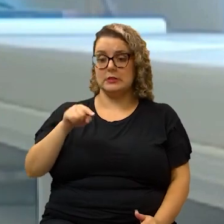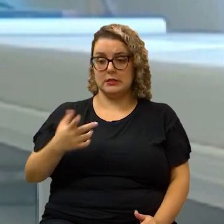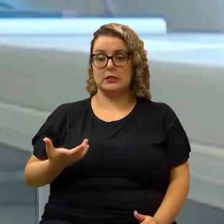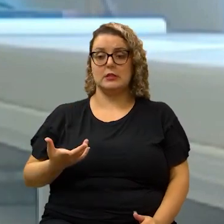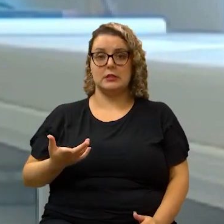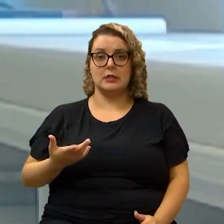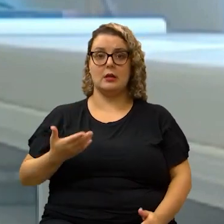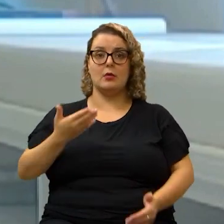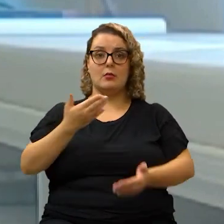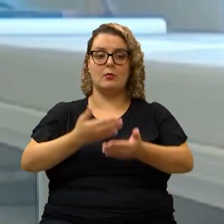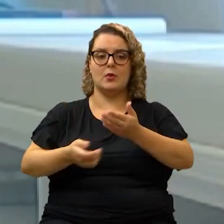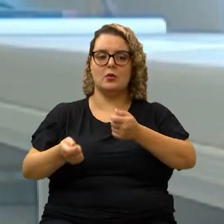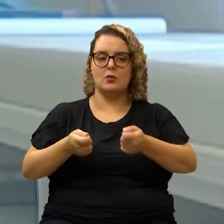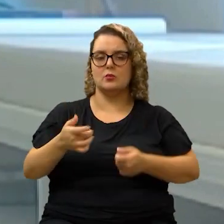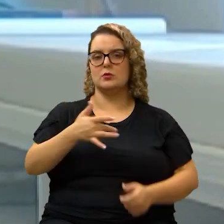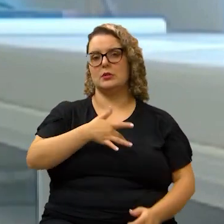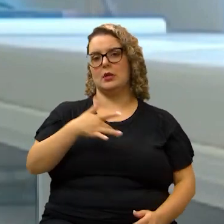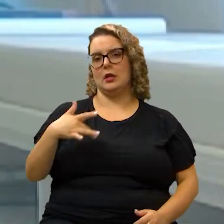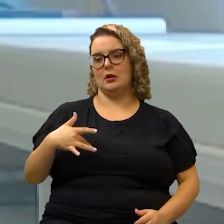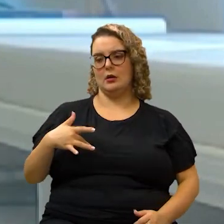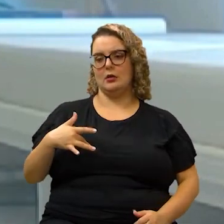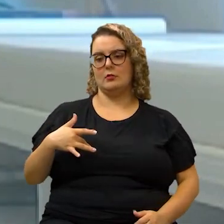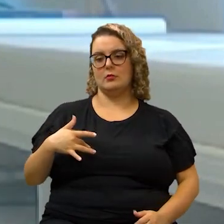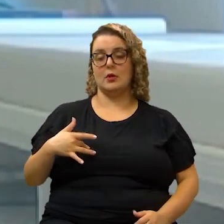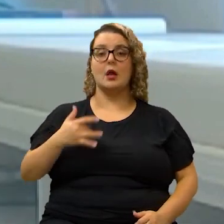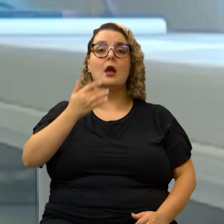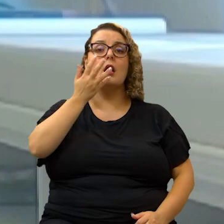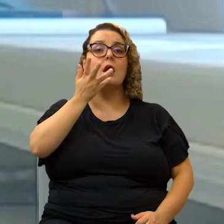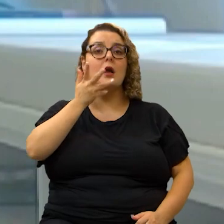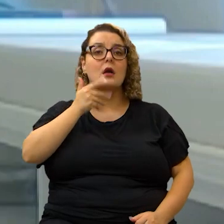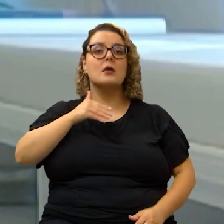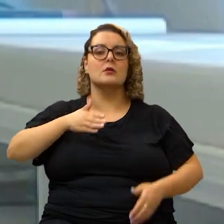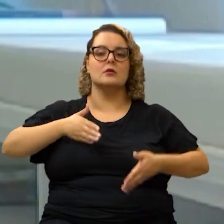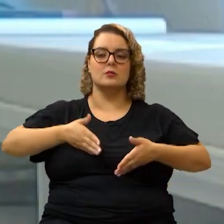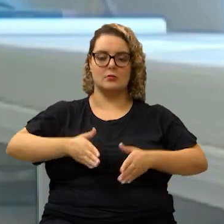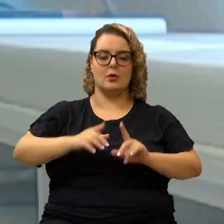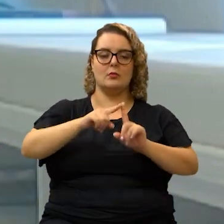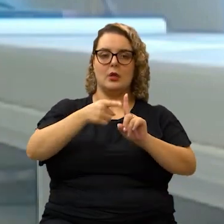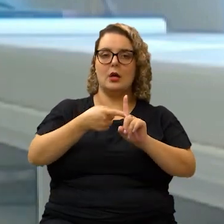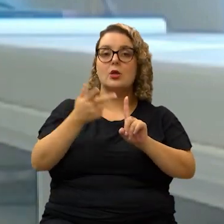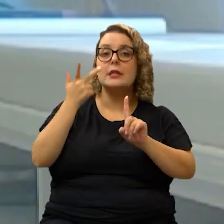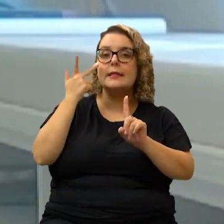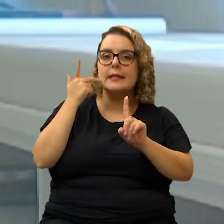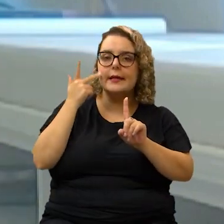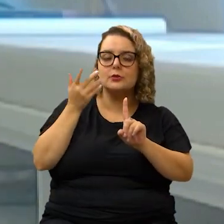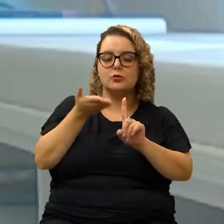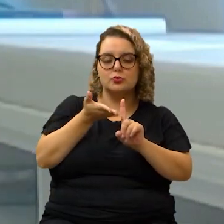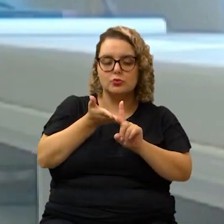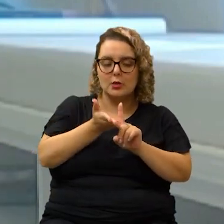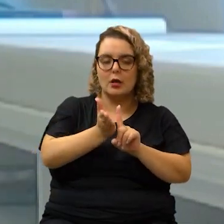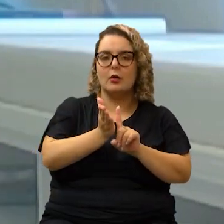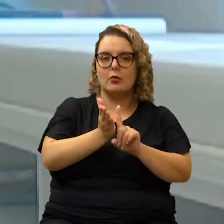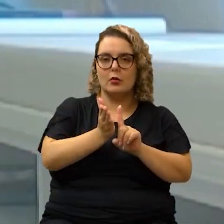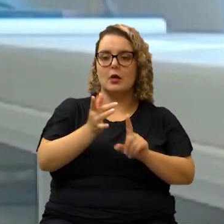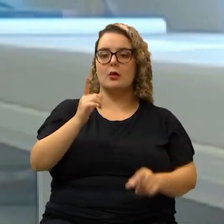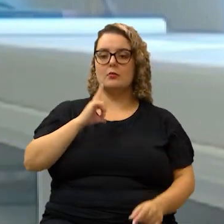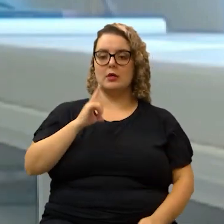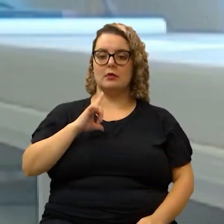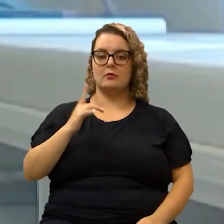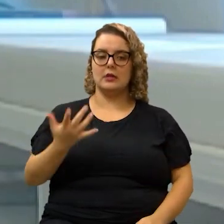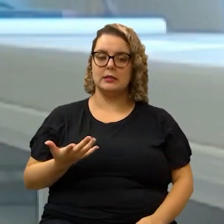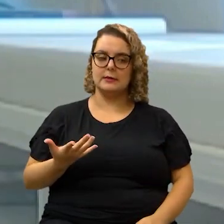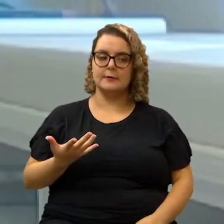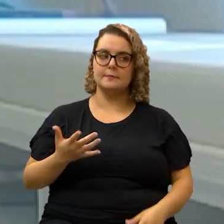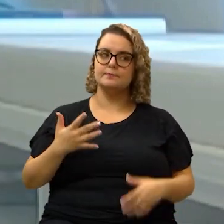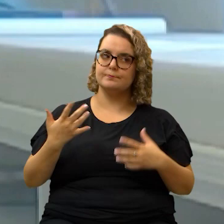nasce pelo parto natural, ela vai ter essa colonização por bactérias